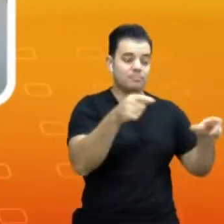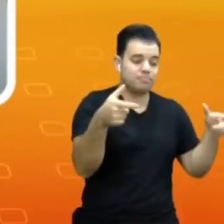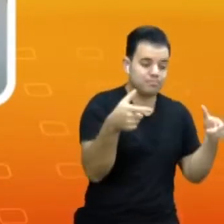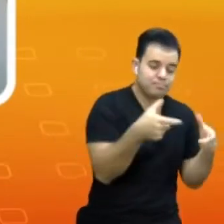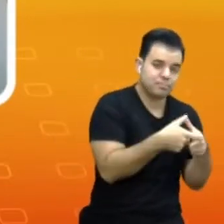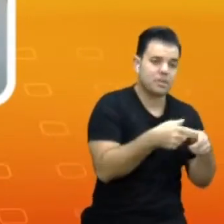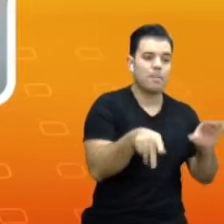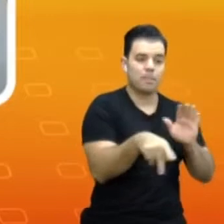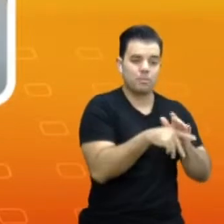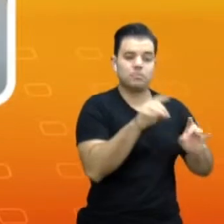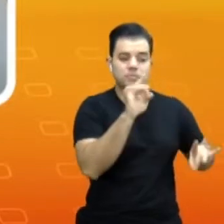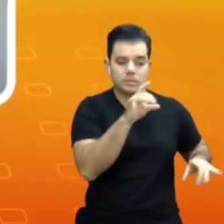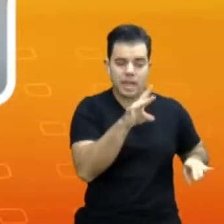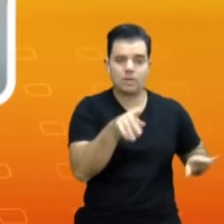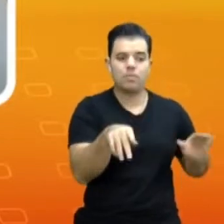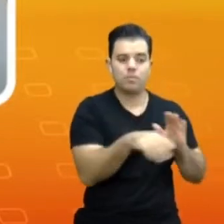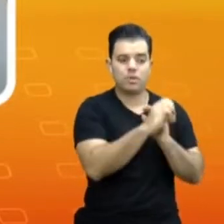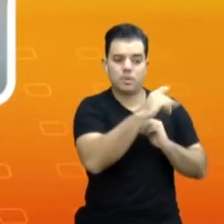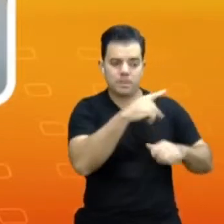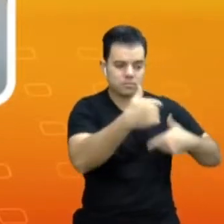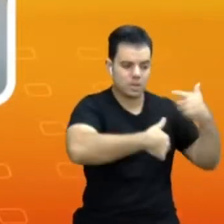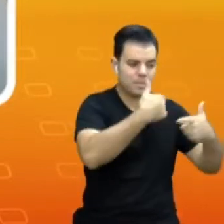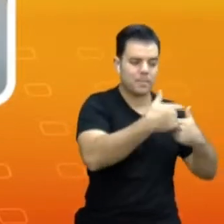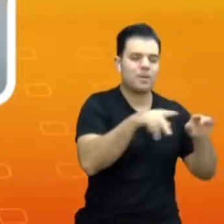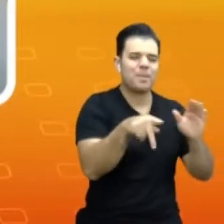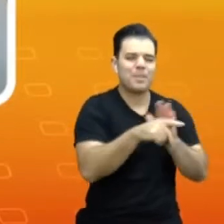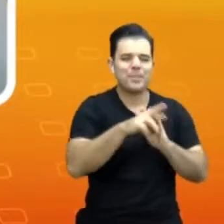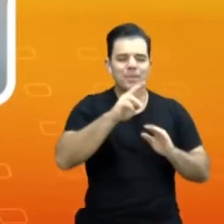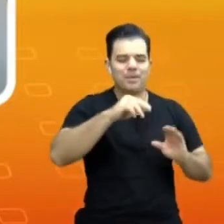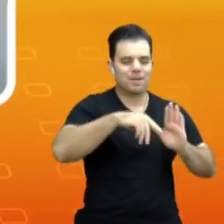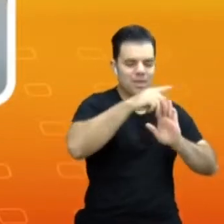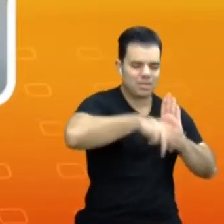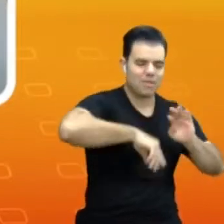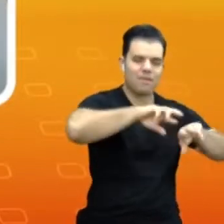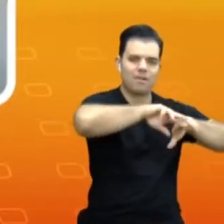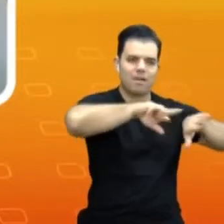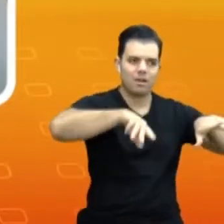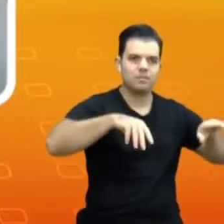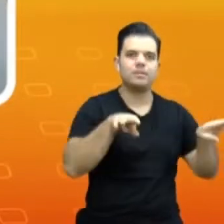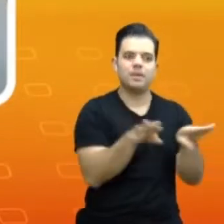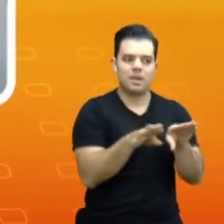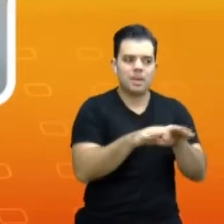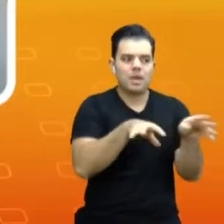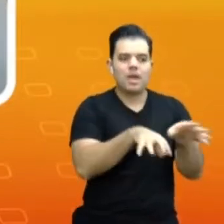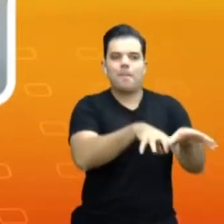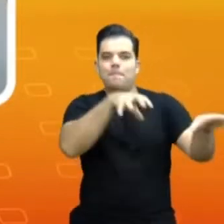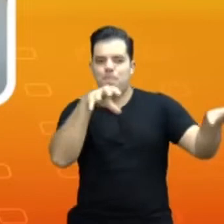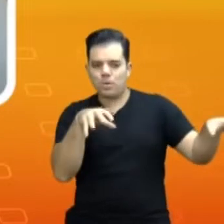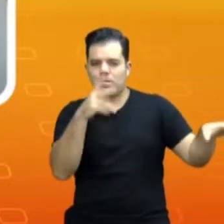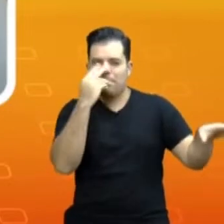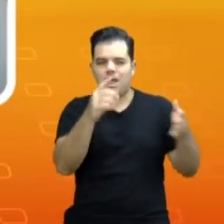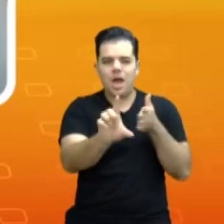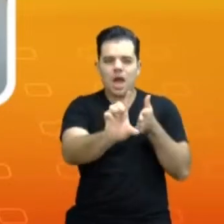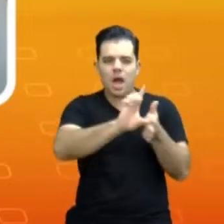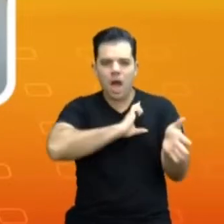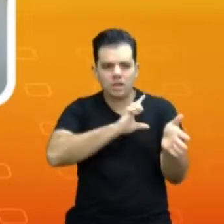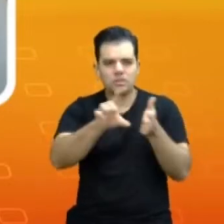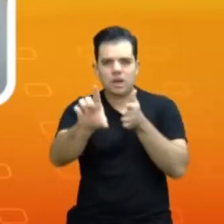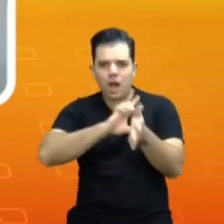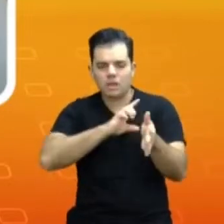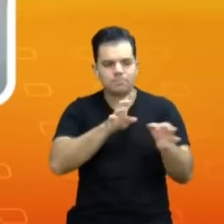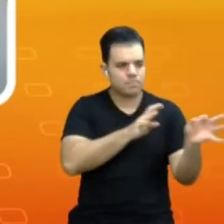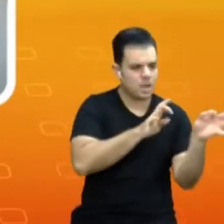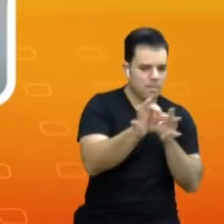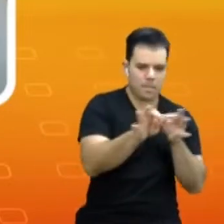técnico, ainda operacional, mas sem um espaço de redação, a gente já fez uma produção remota de estúdio, então assim, a gente já estava realmente